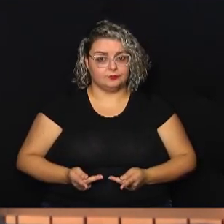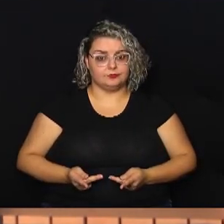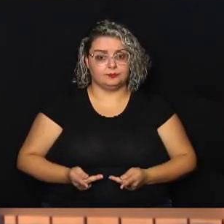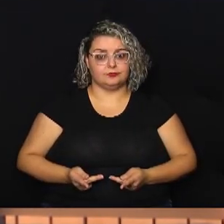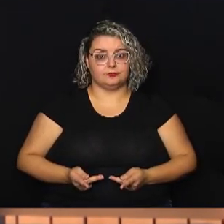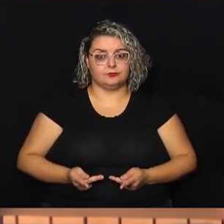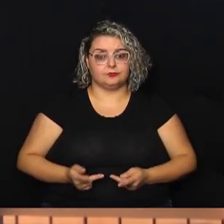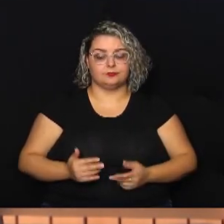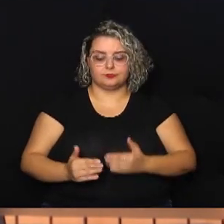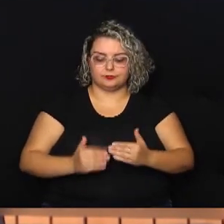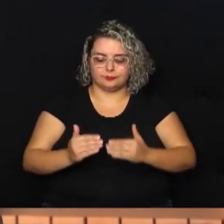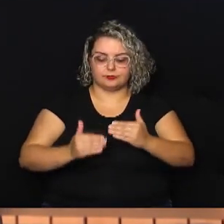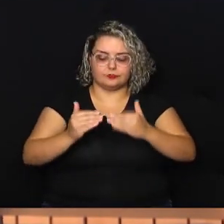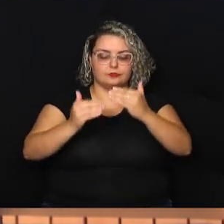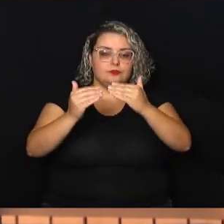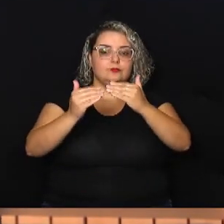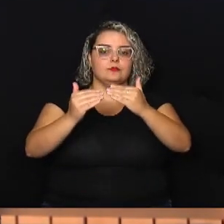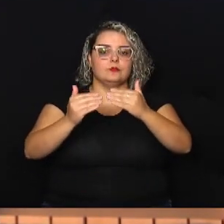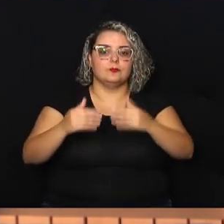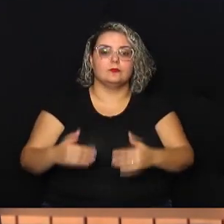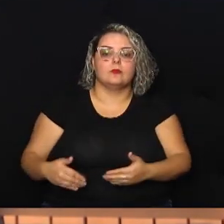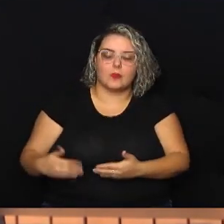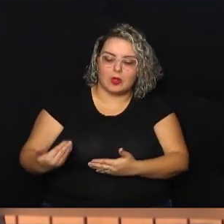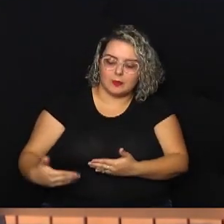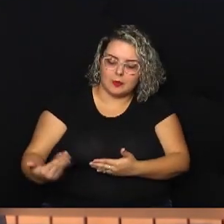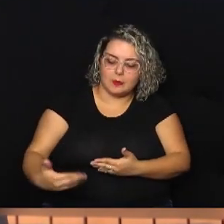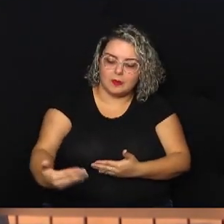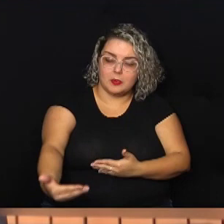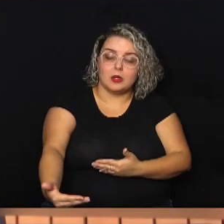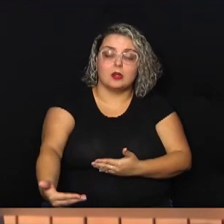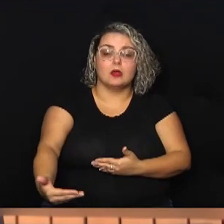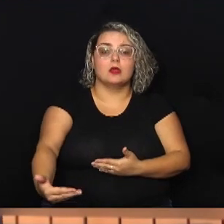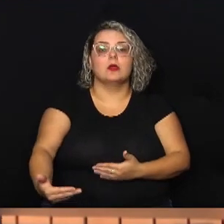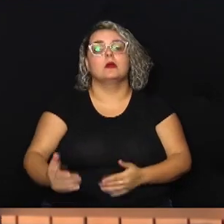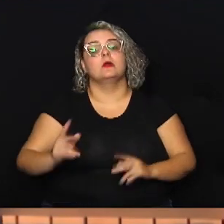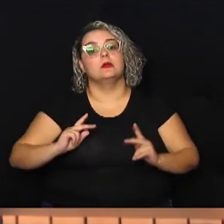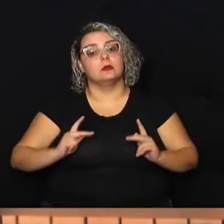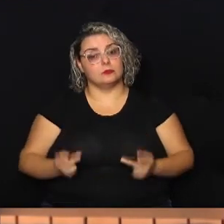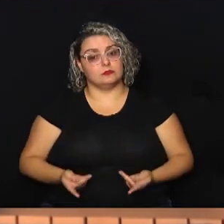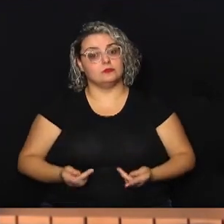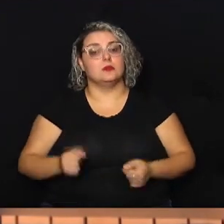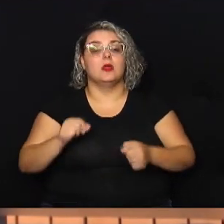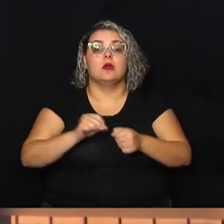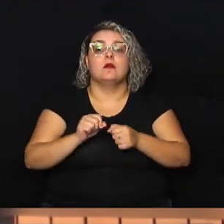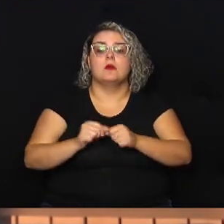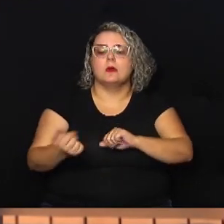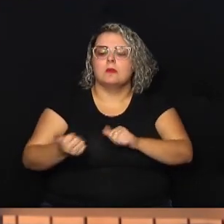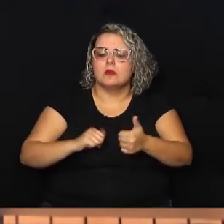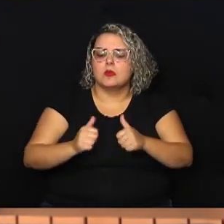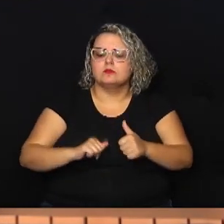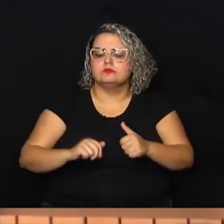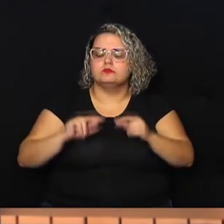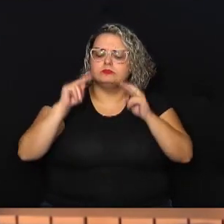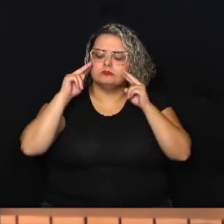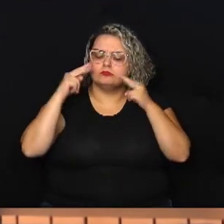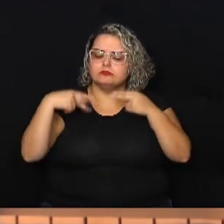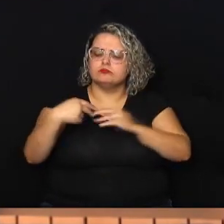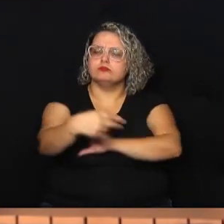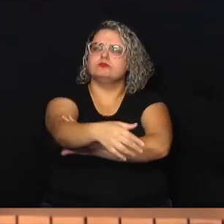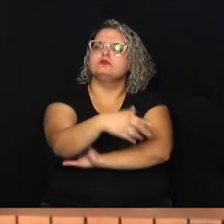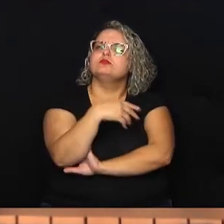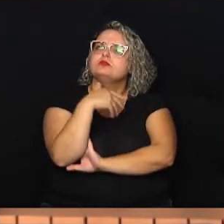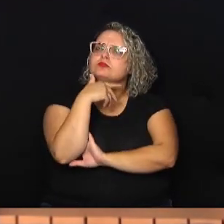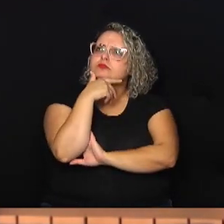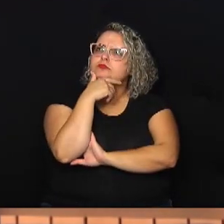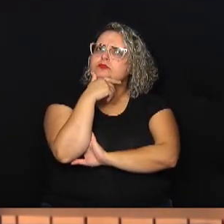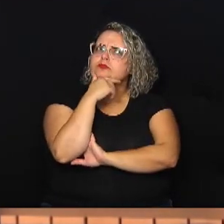procure desenvolver daqui em diante, então o ser humano tem que fazer uma avaliação, né? Por que existe o ser